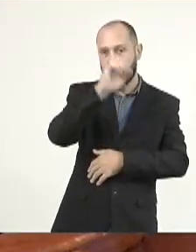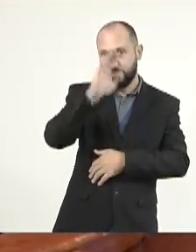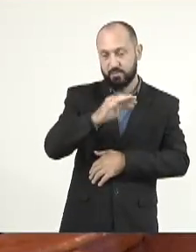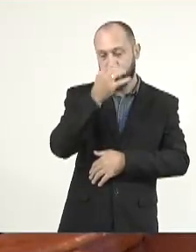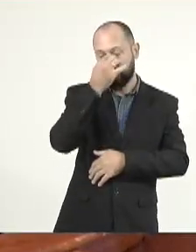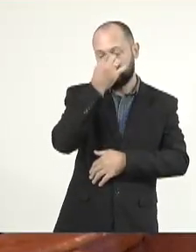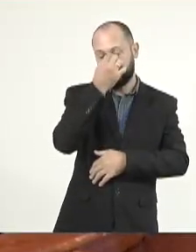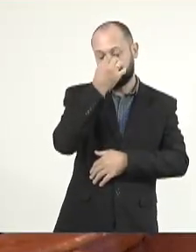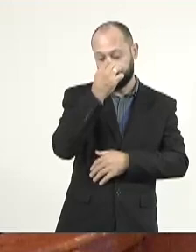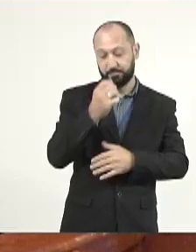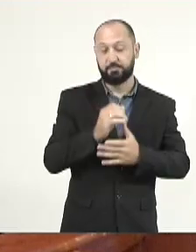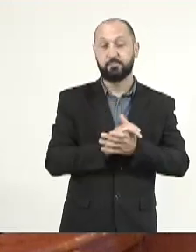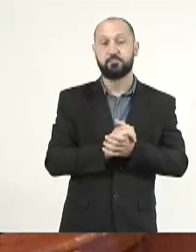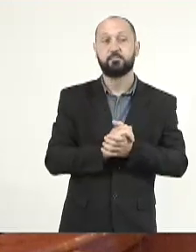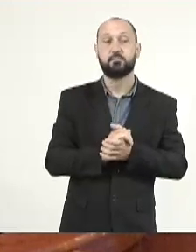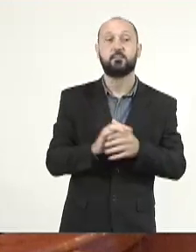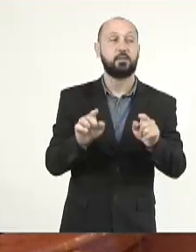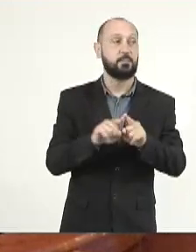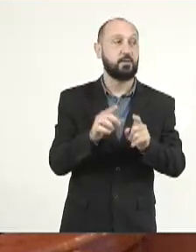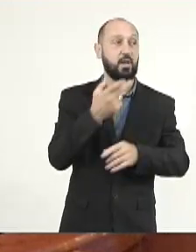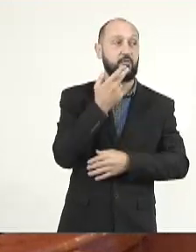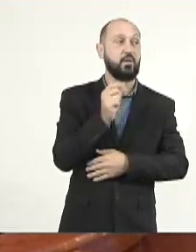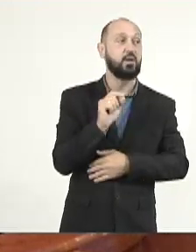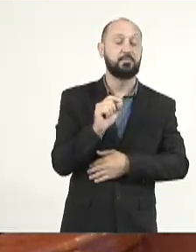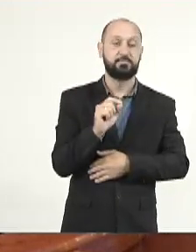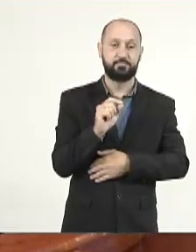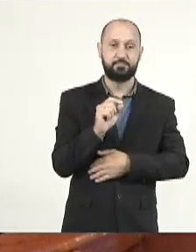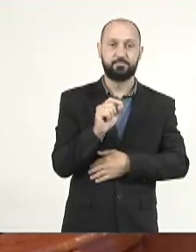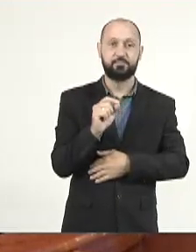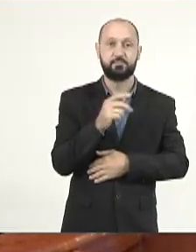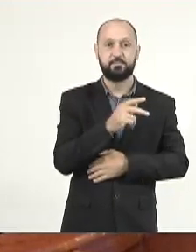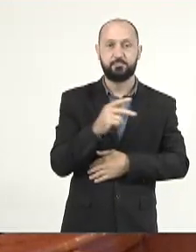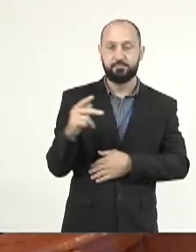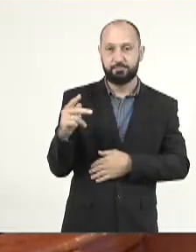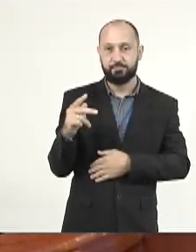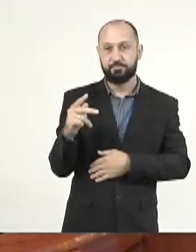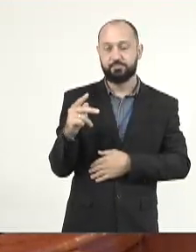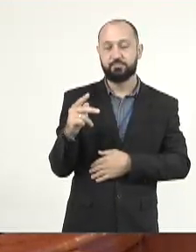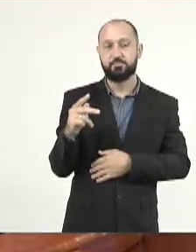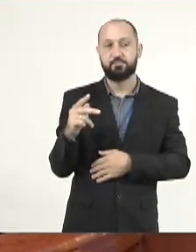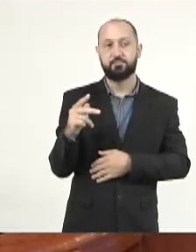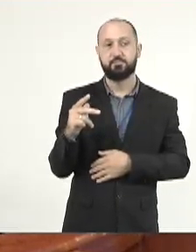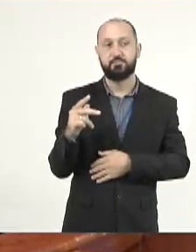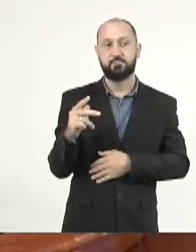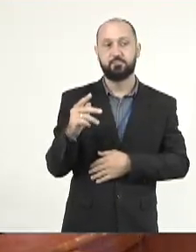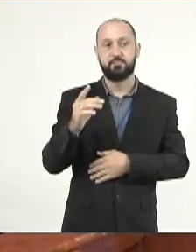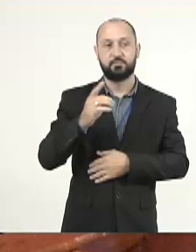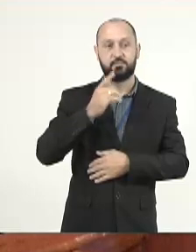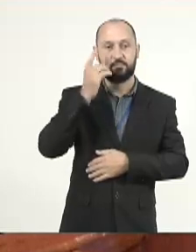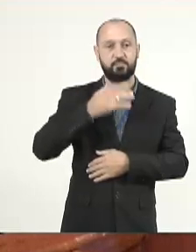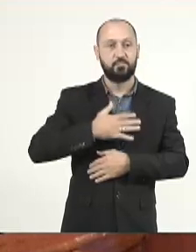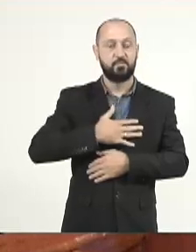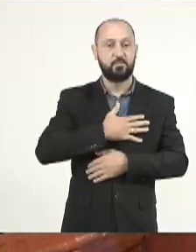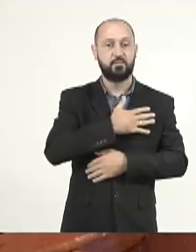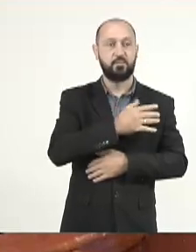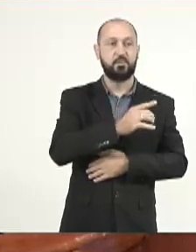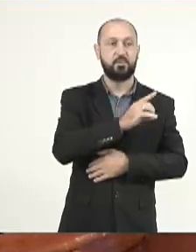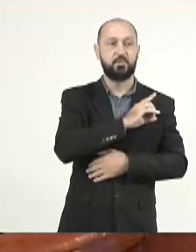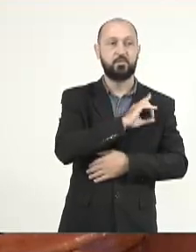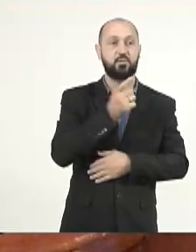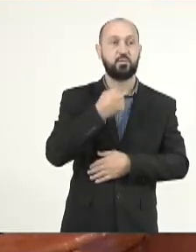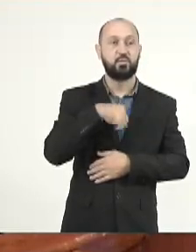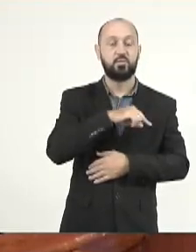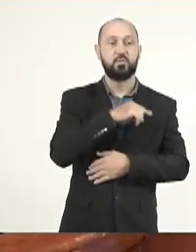E também queria dizer, senhor presidente, o deputado Coronel Davi falou que